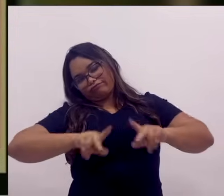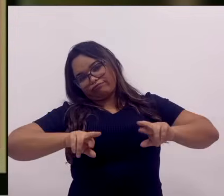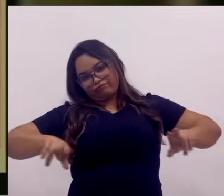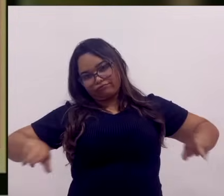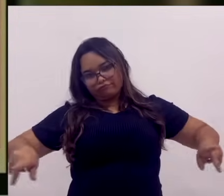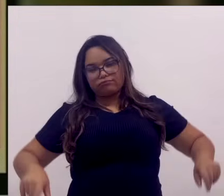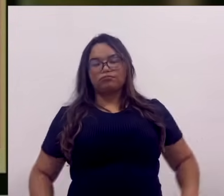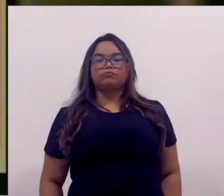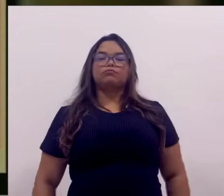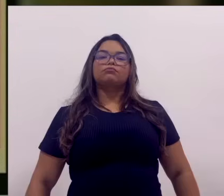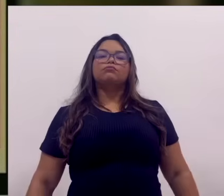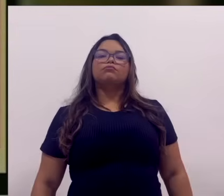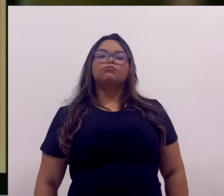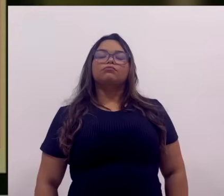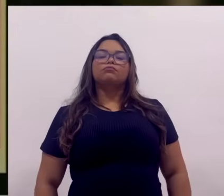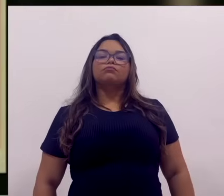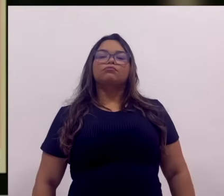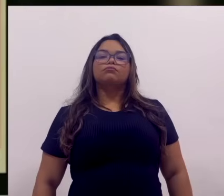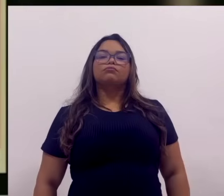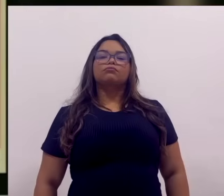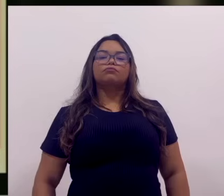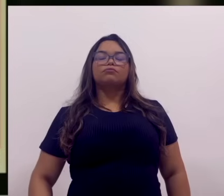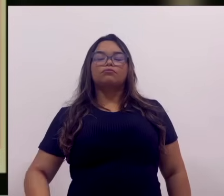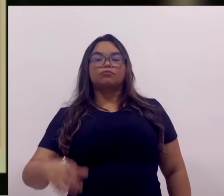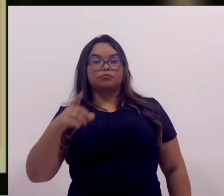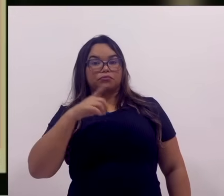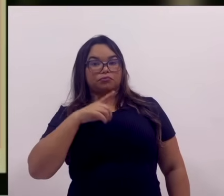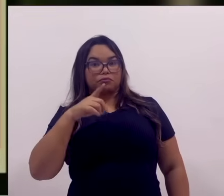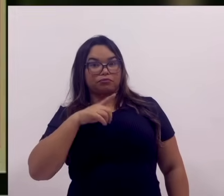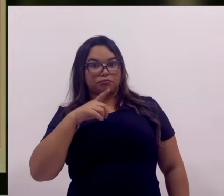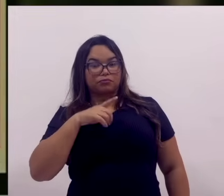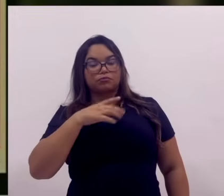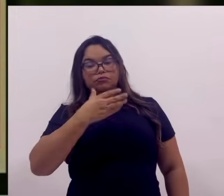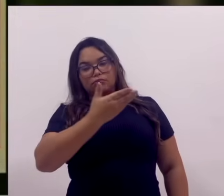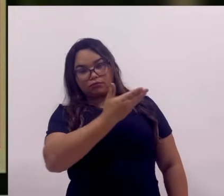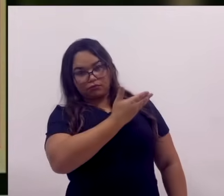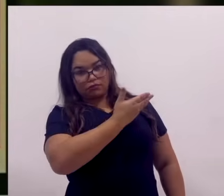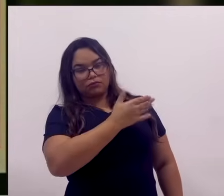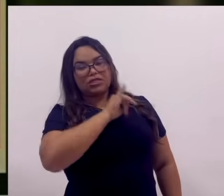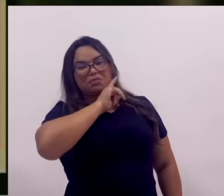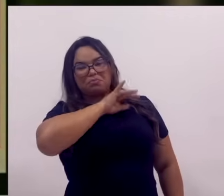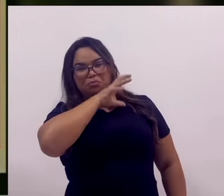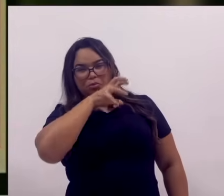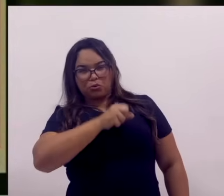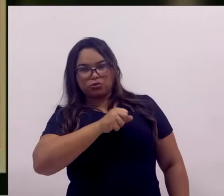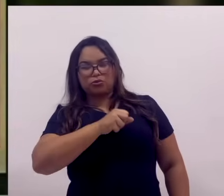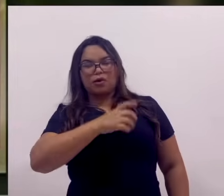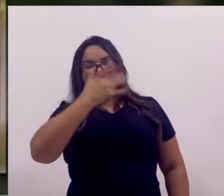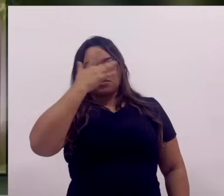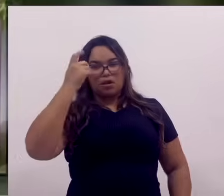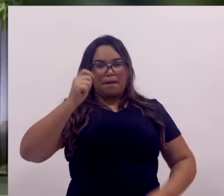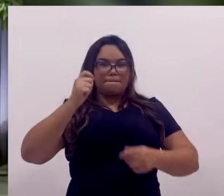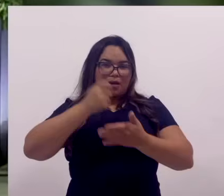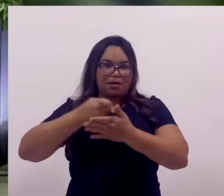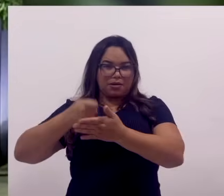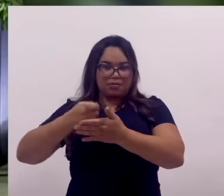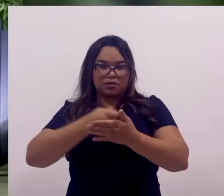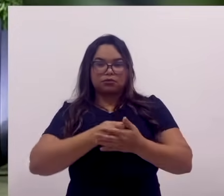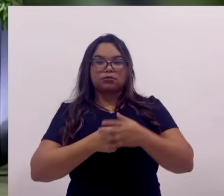a Esculápio, Asclépio, que era uma das divindades adoradas em Pérgamo.